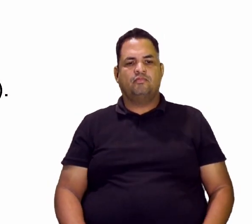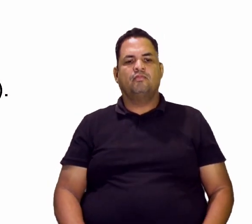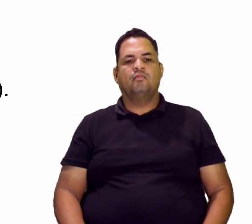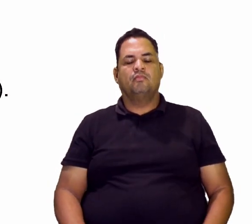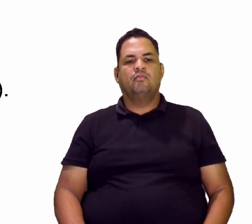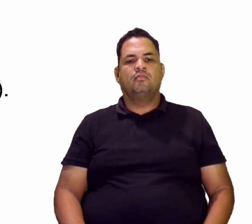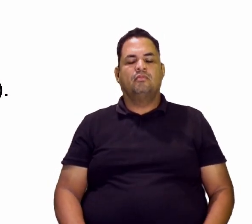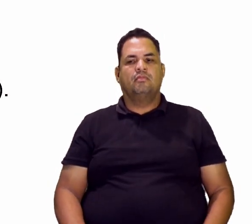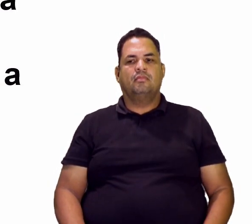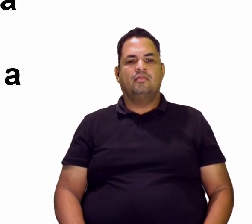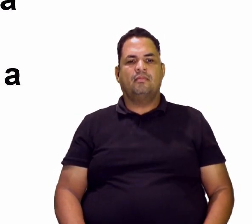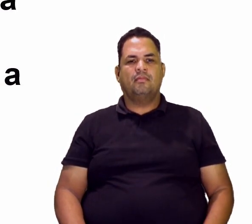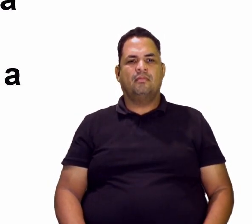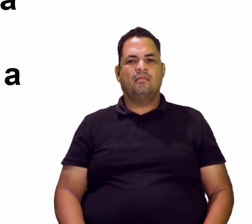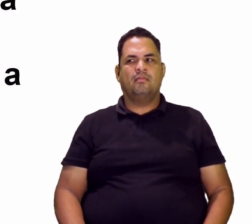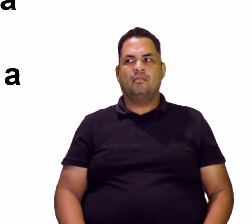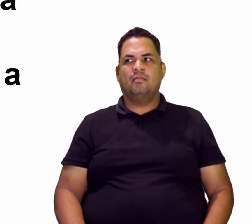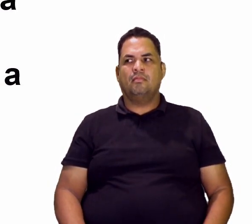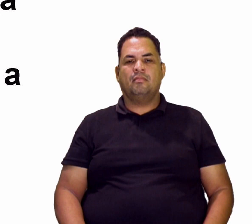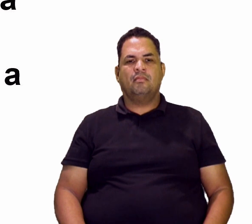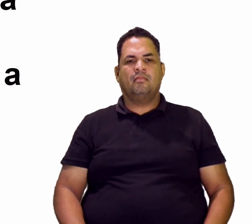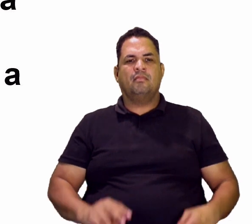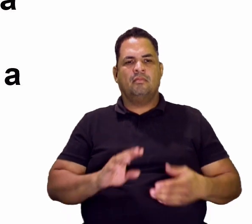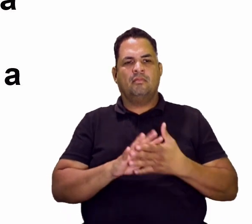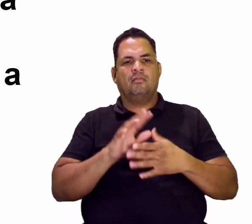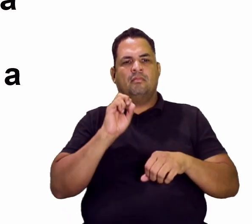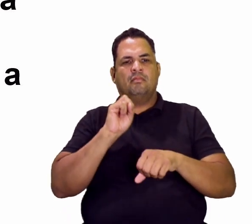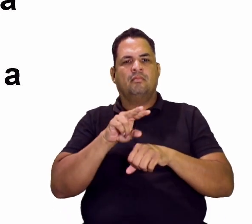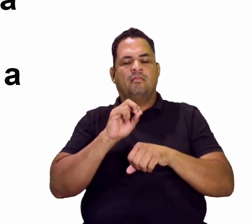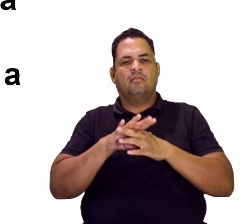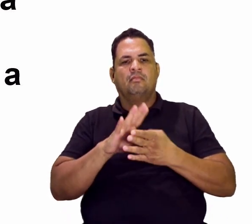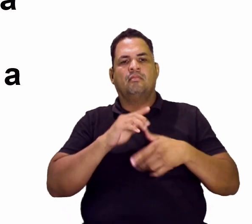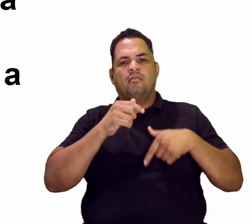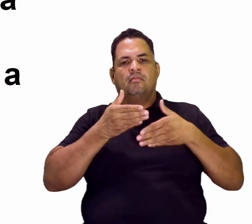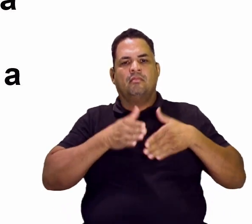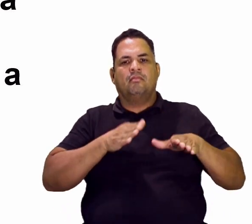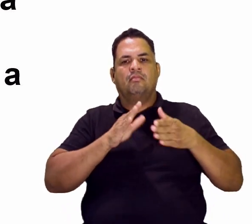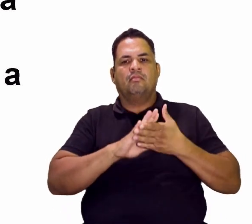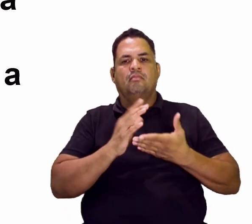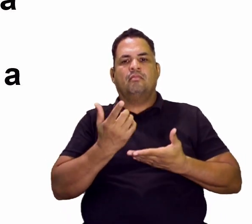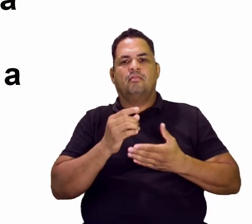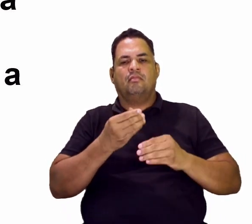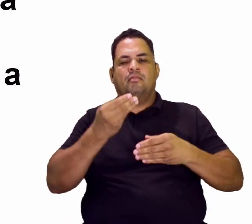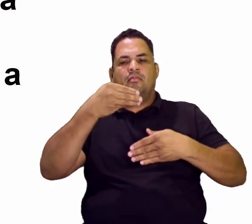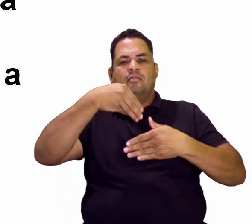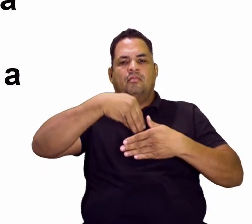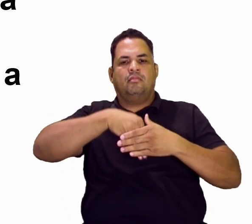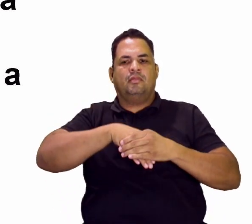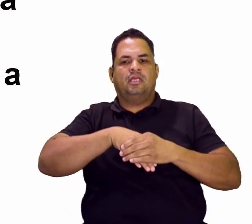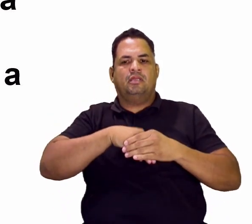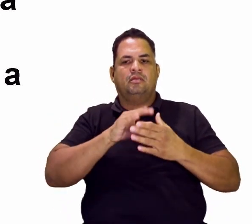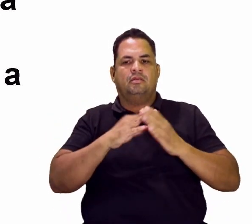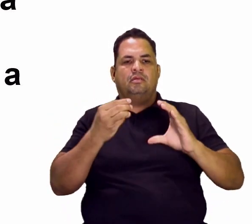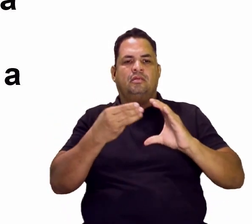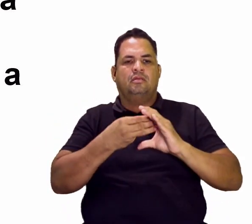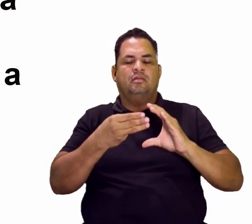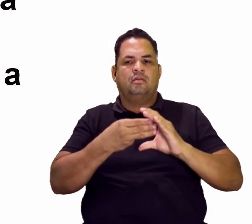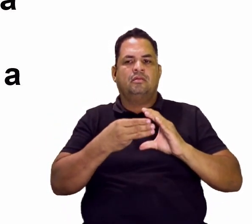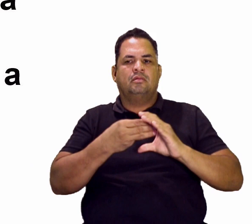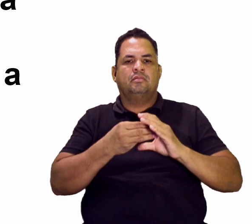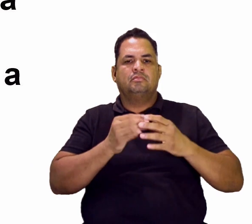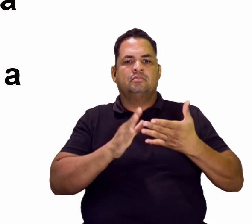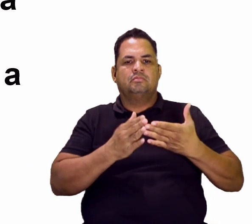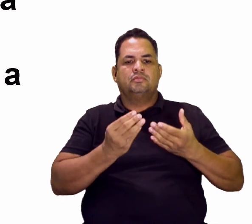citomegaloma-vírus, quase não sai. Os vírus reproduzem apenas no interior da célula de